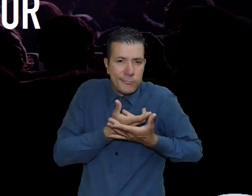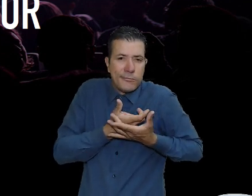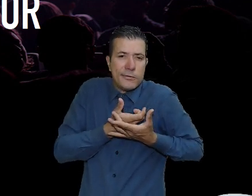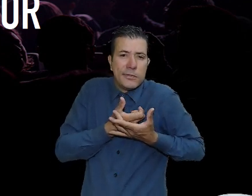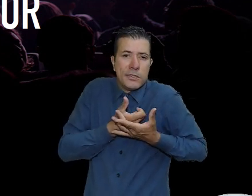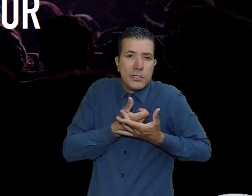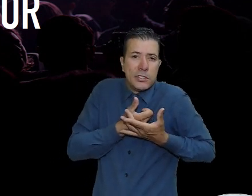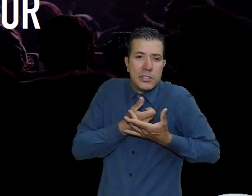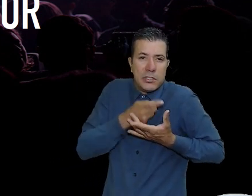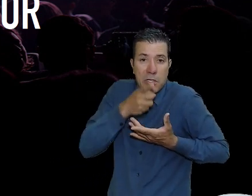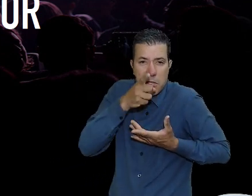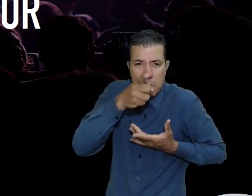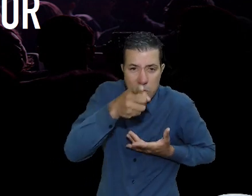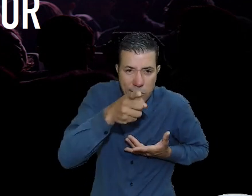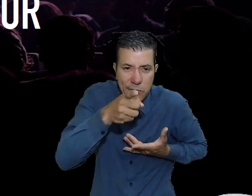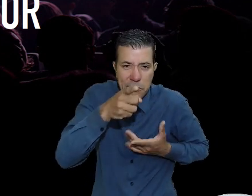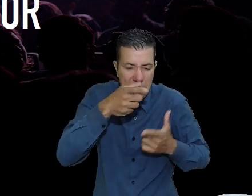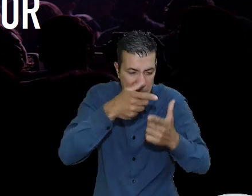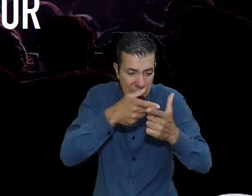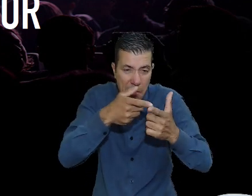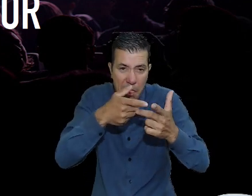salvação. Conheço a tua